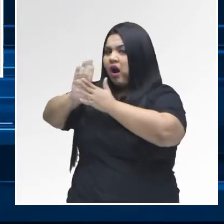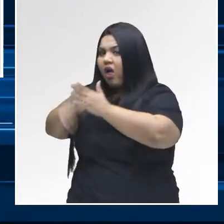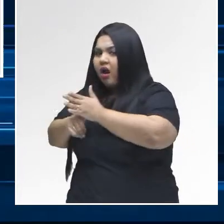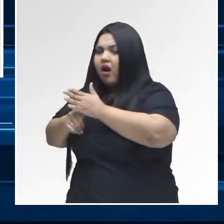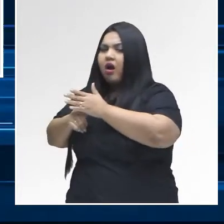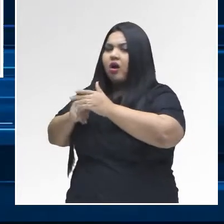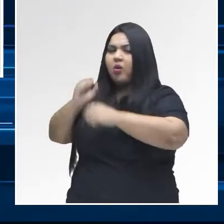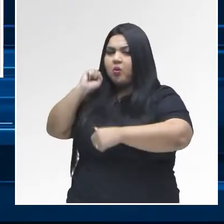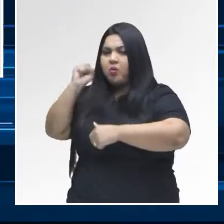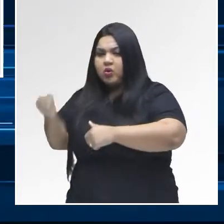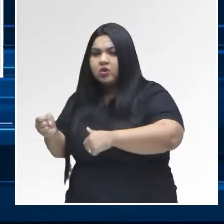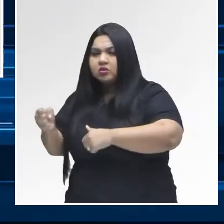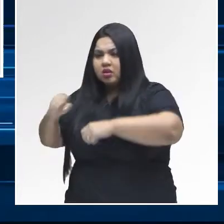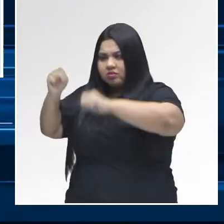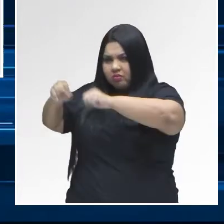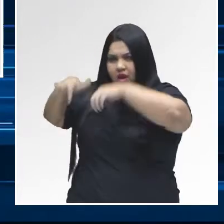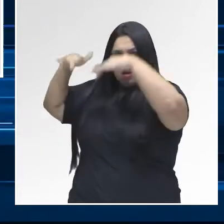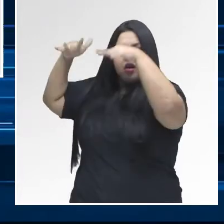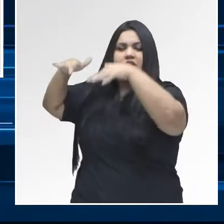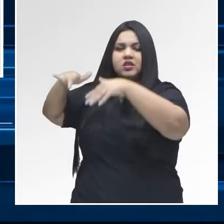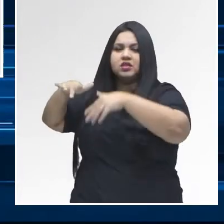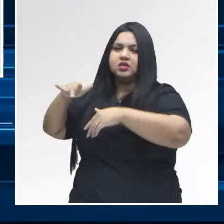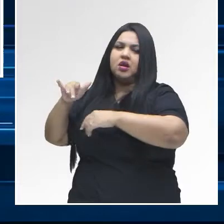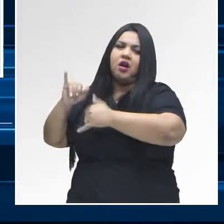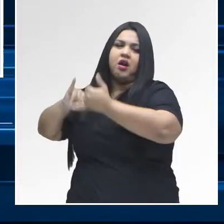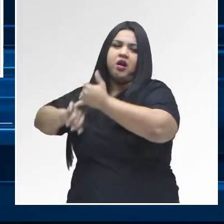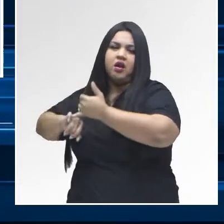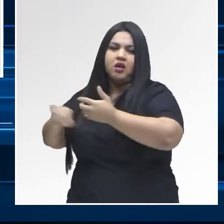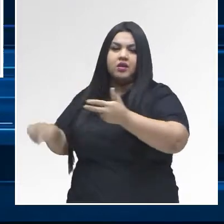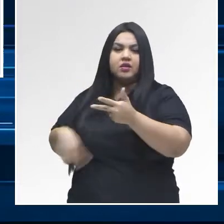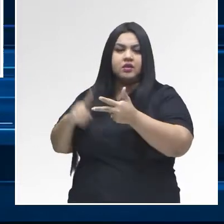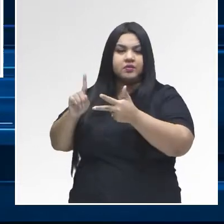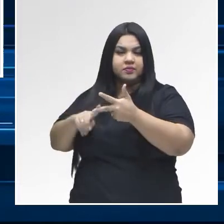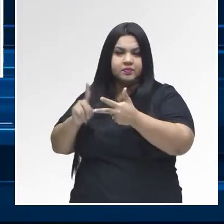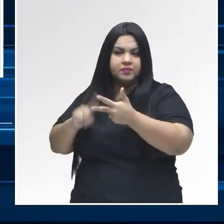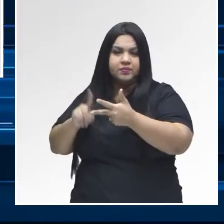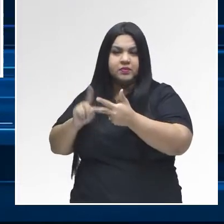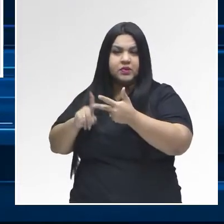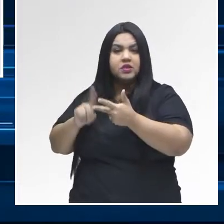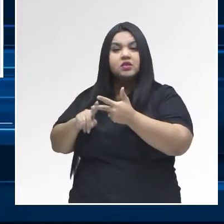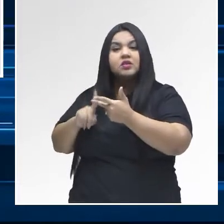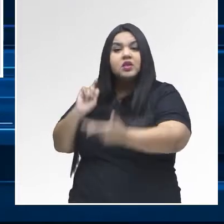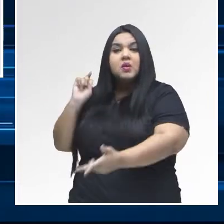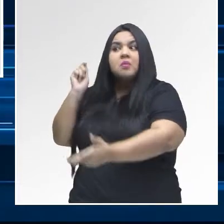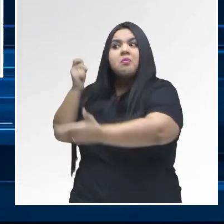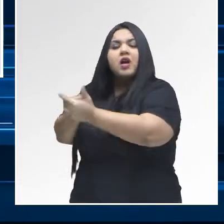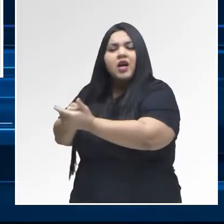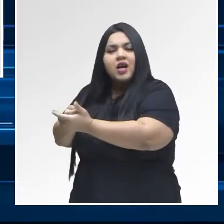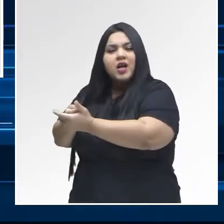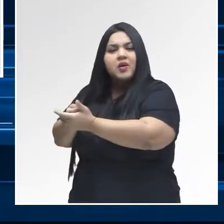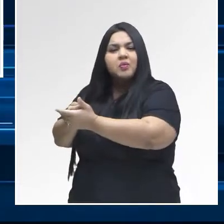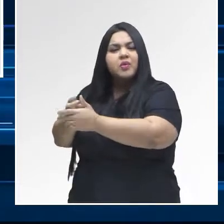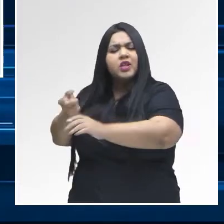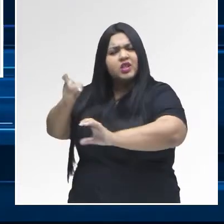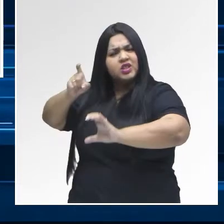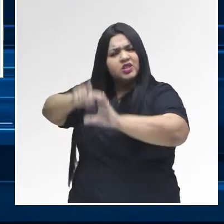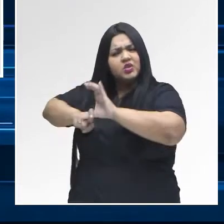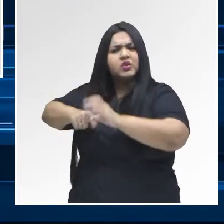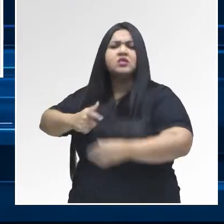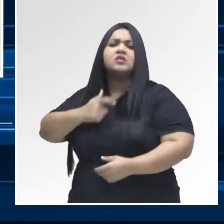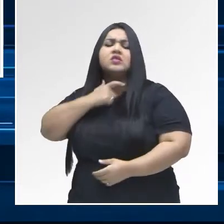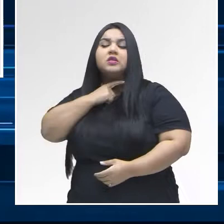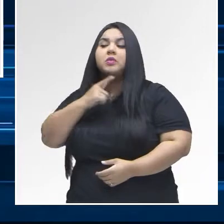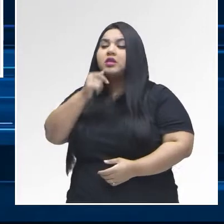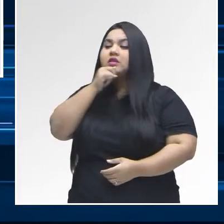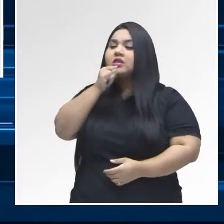feitiçaria ou adultério. Indivíduos penhorados como garantia de pagamento de dívidas. Então, por exemplo, se o seu pai tinha uma